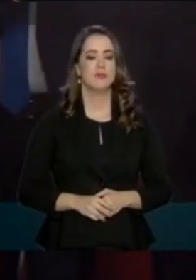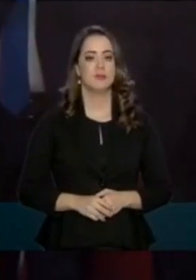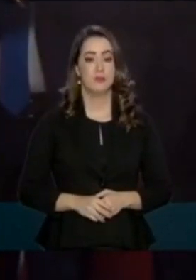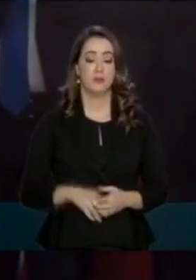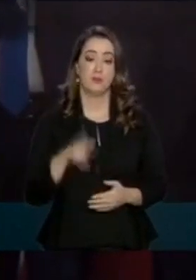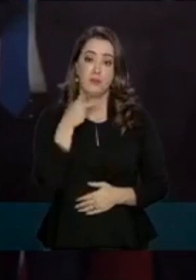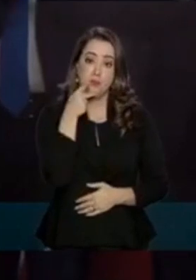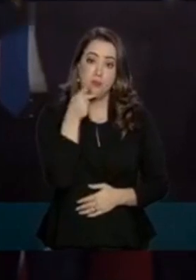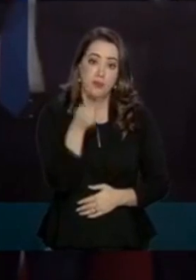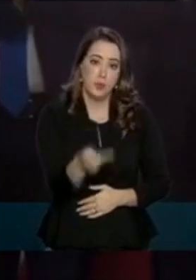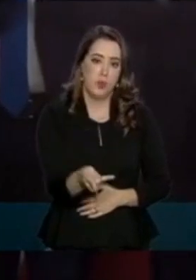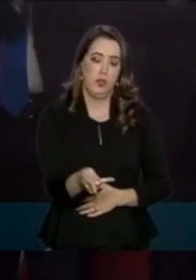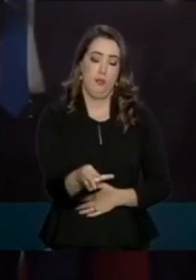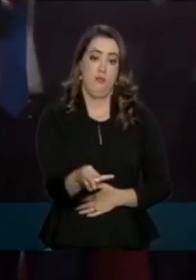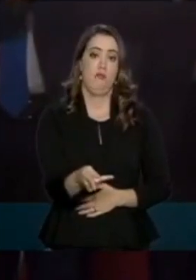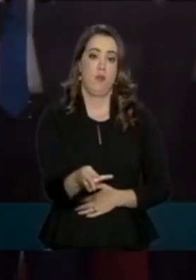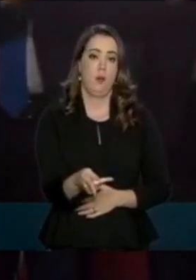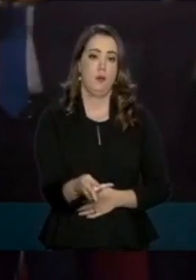Dizer